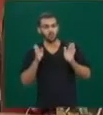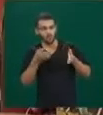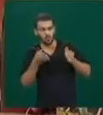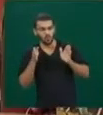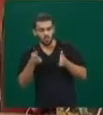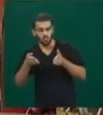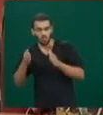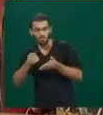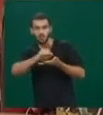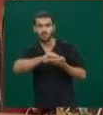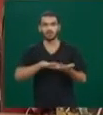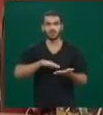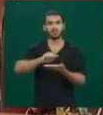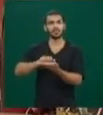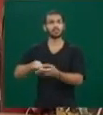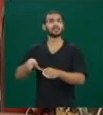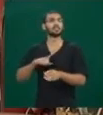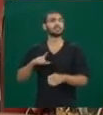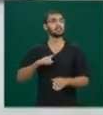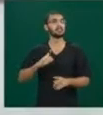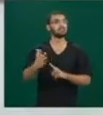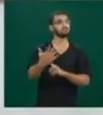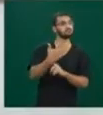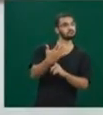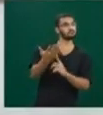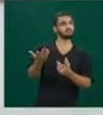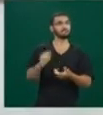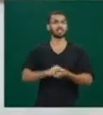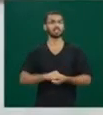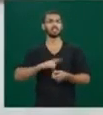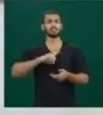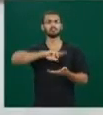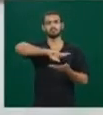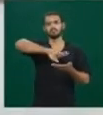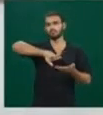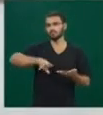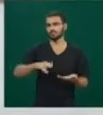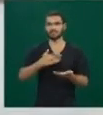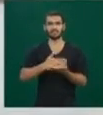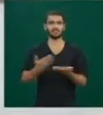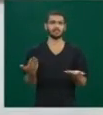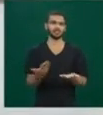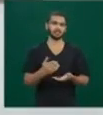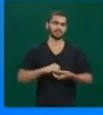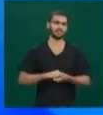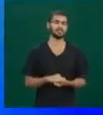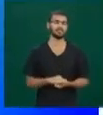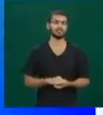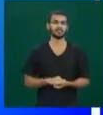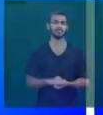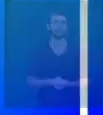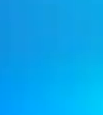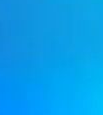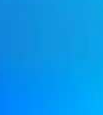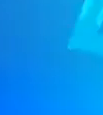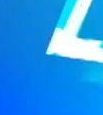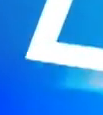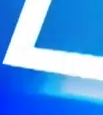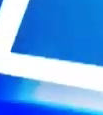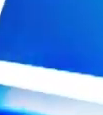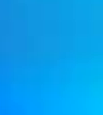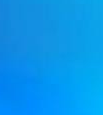têm encontrado uma ajuda no coaching estudantil. Tem muito mais, o TV Notícias está só começando.